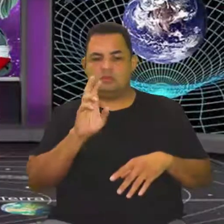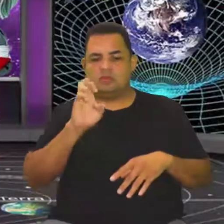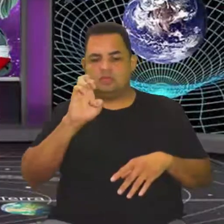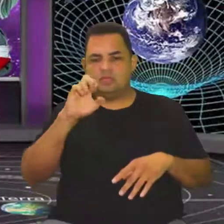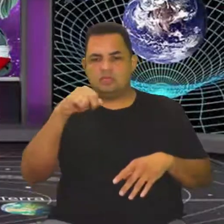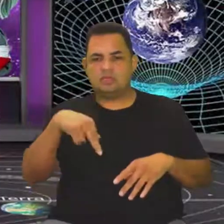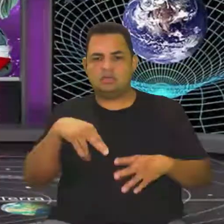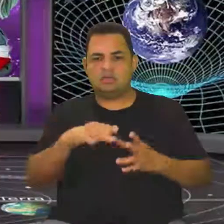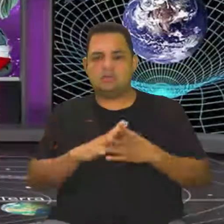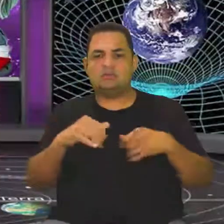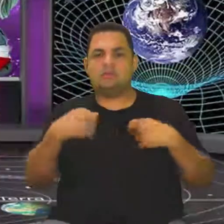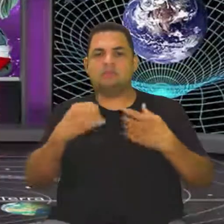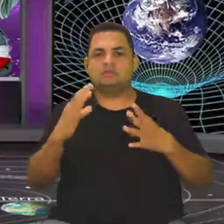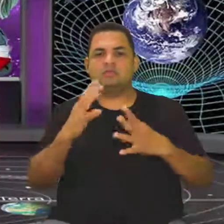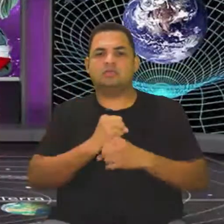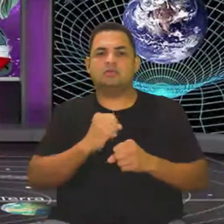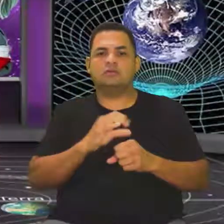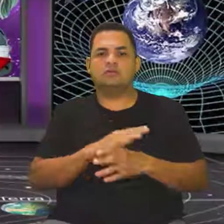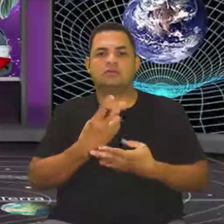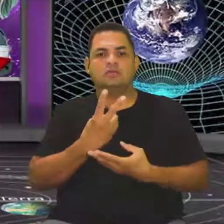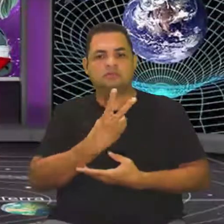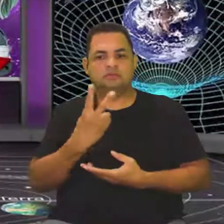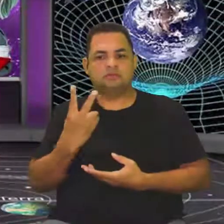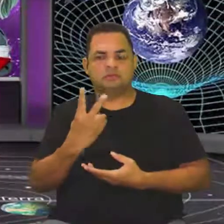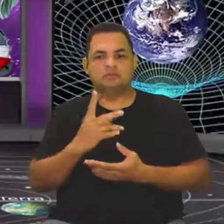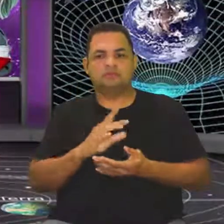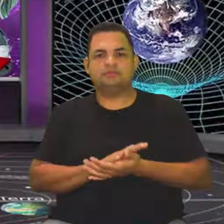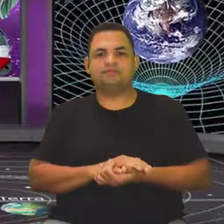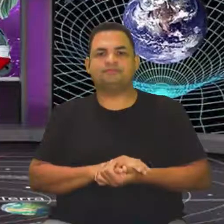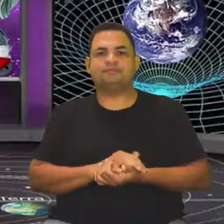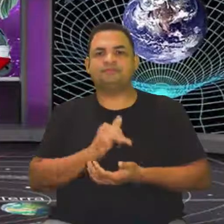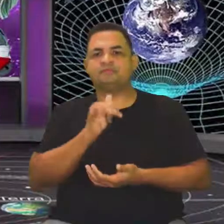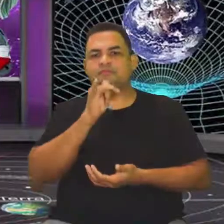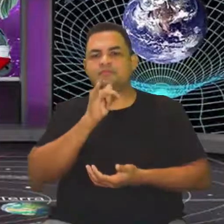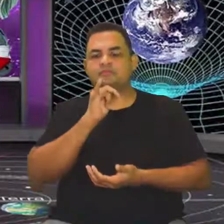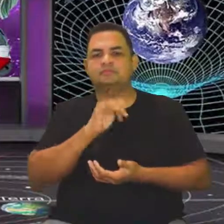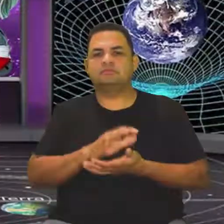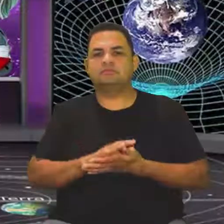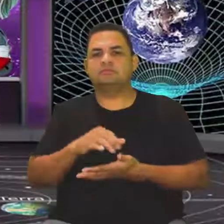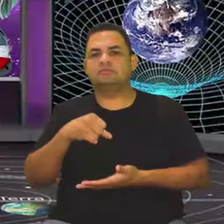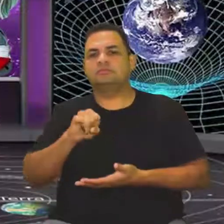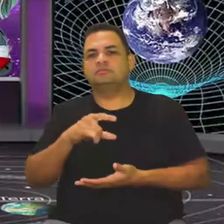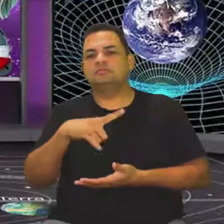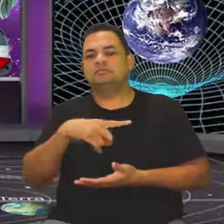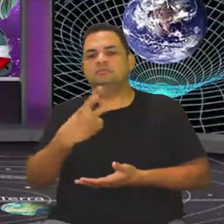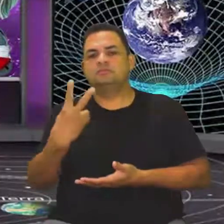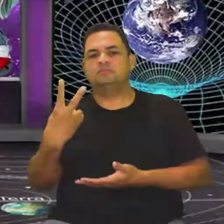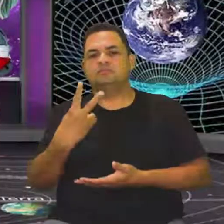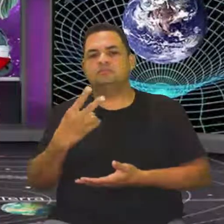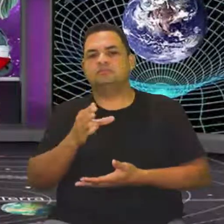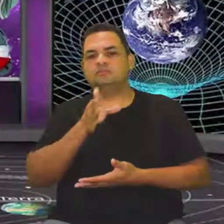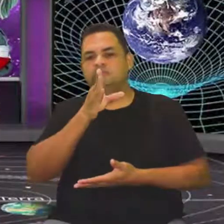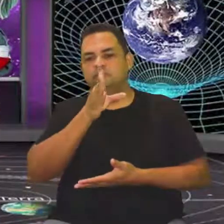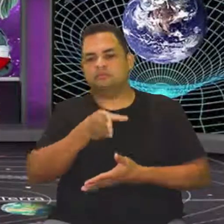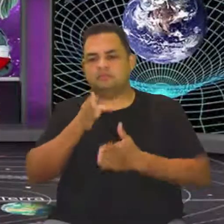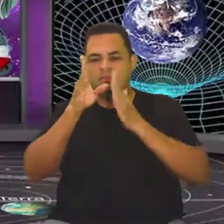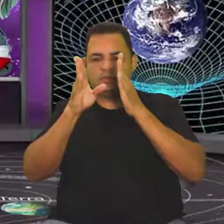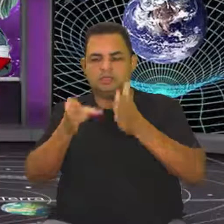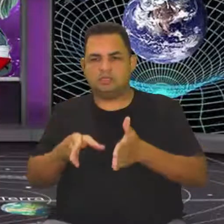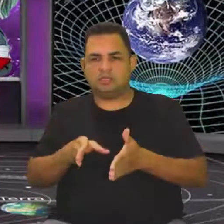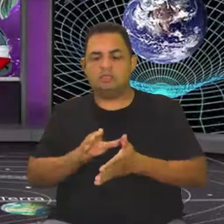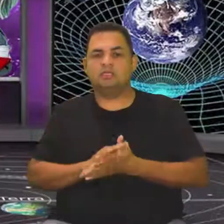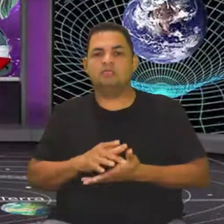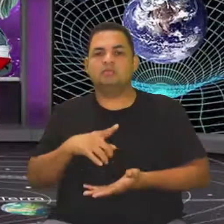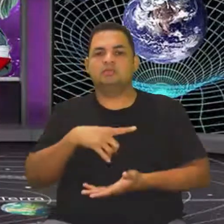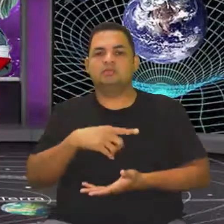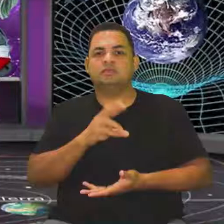eu tenho que resolver as resistências, certo? Então, por exemplo, se eu tenho dois resistores associados em paralelo